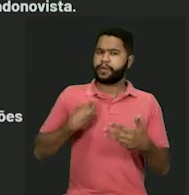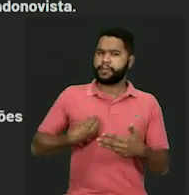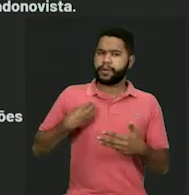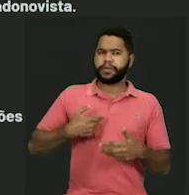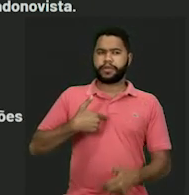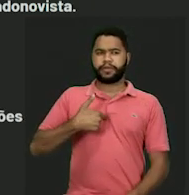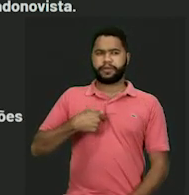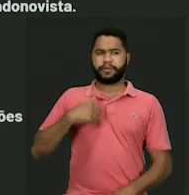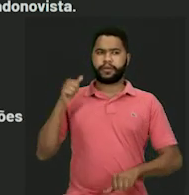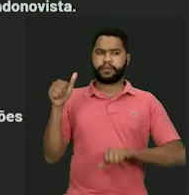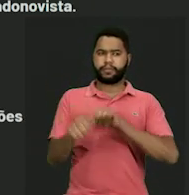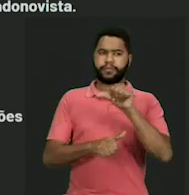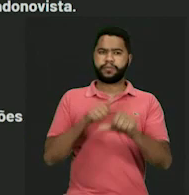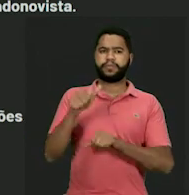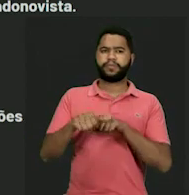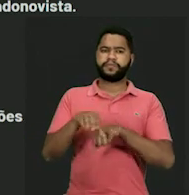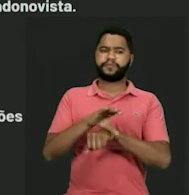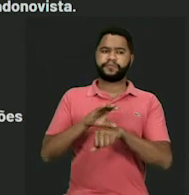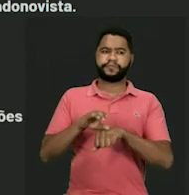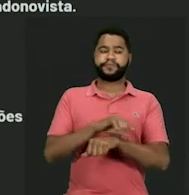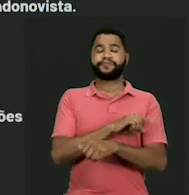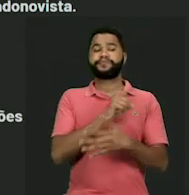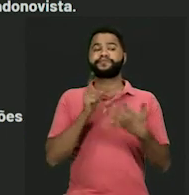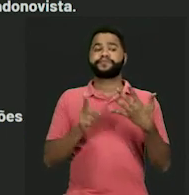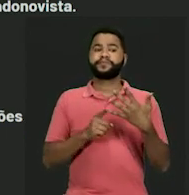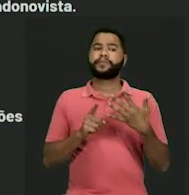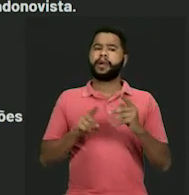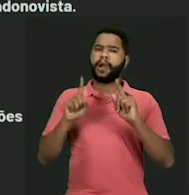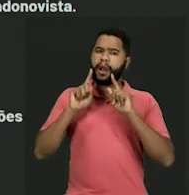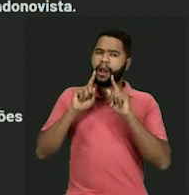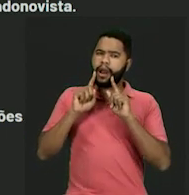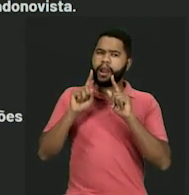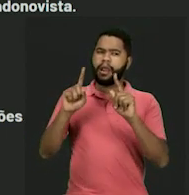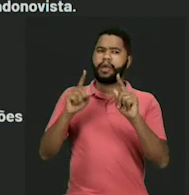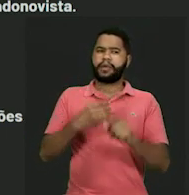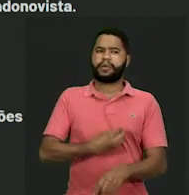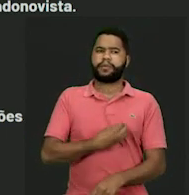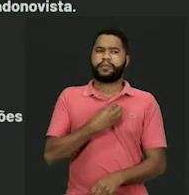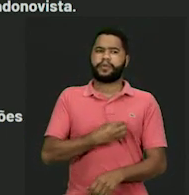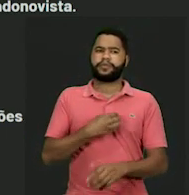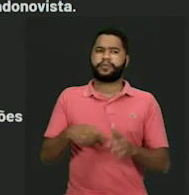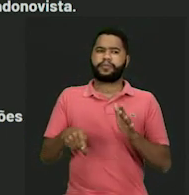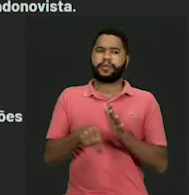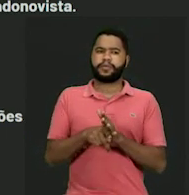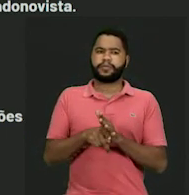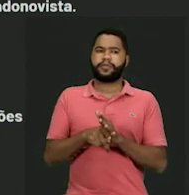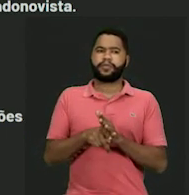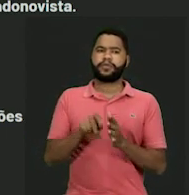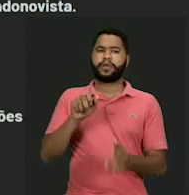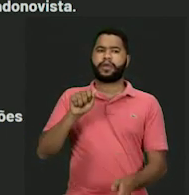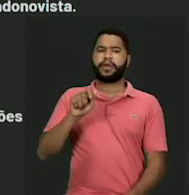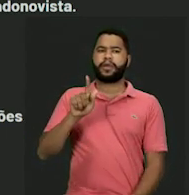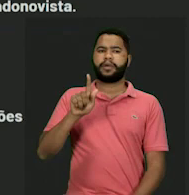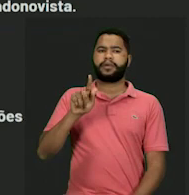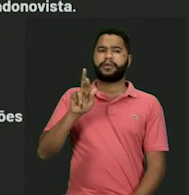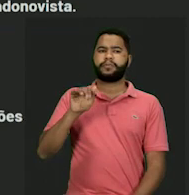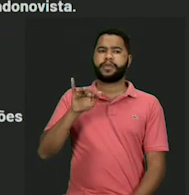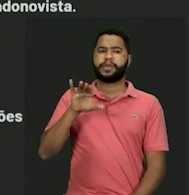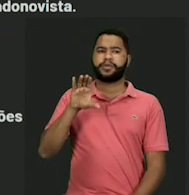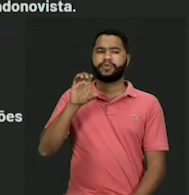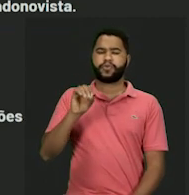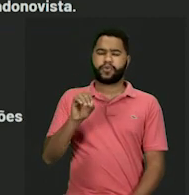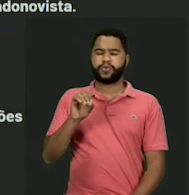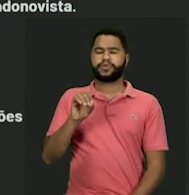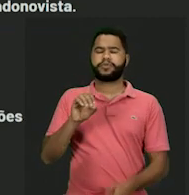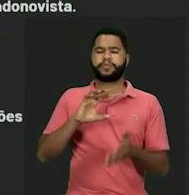na transição constitucional, letra E, reclamar a participação das